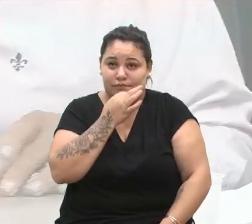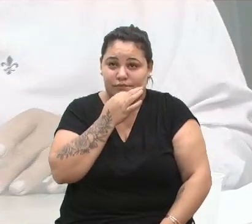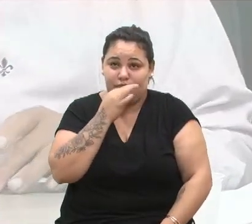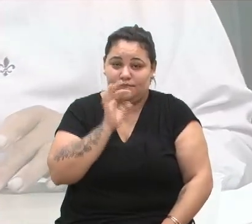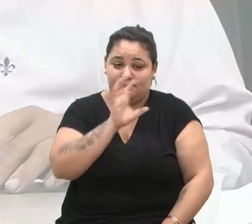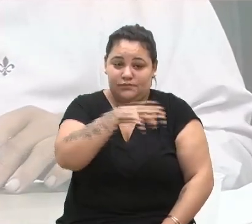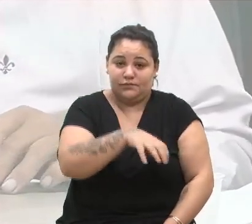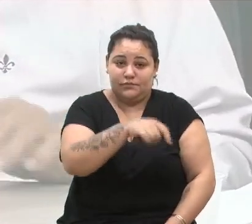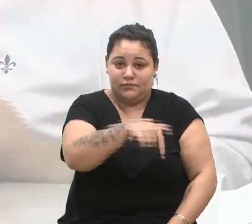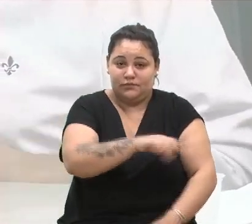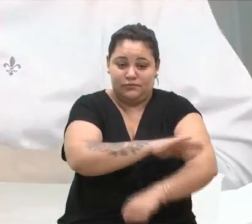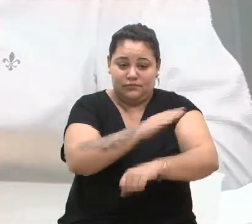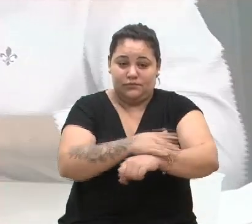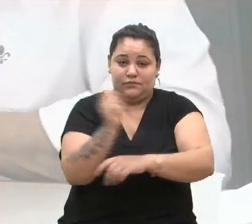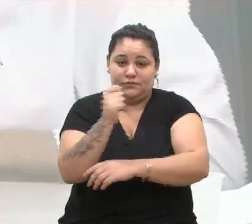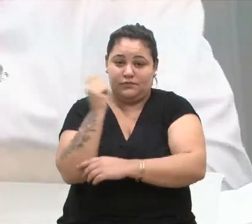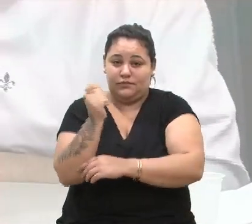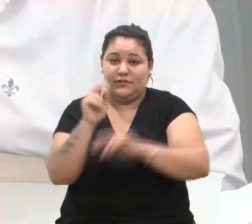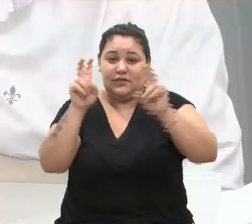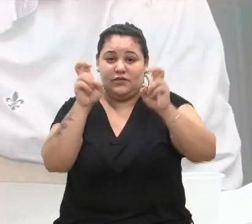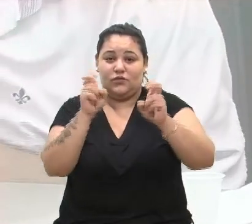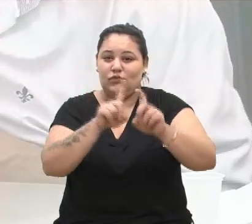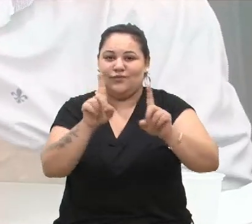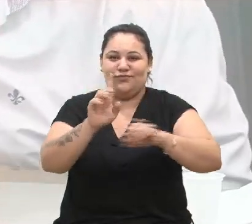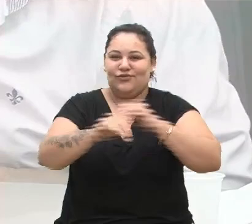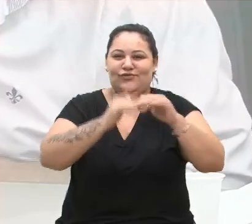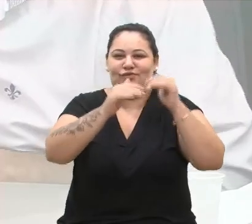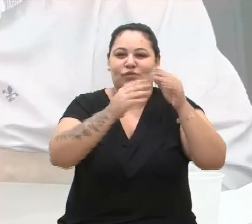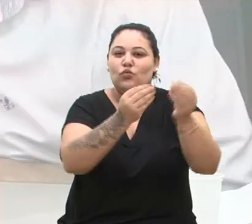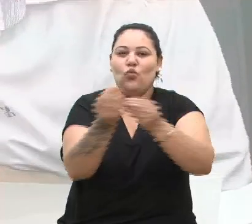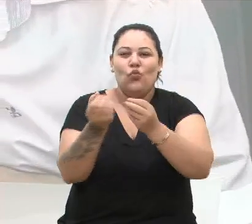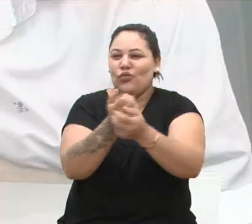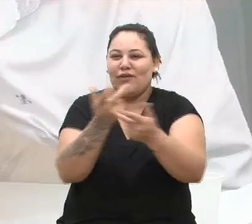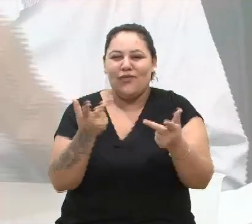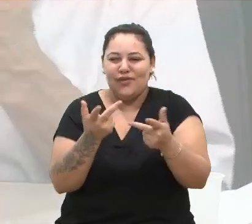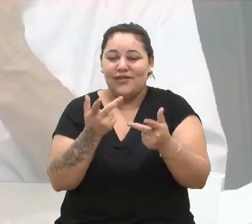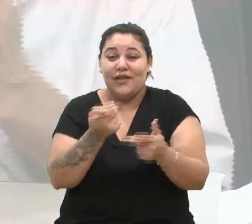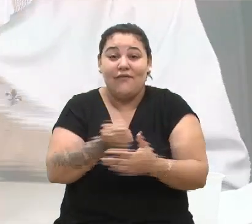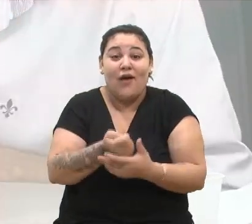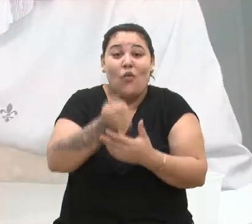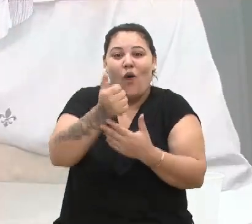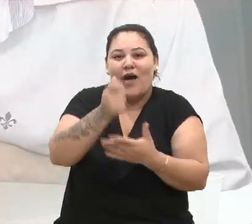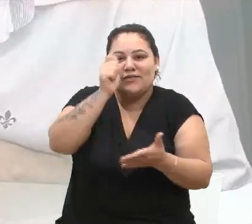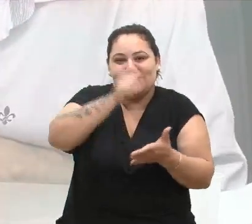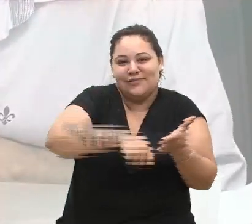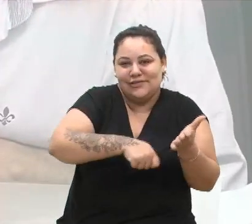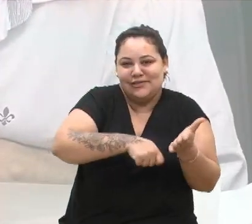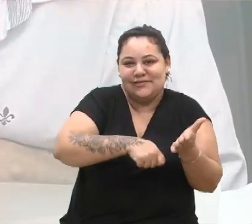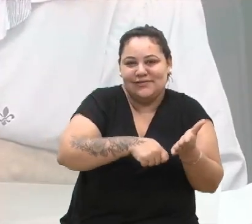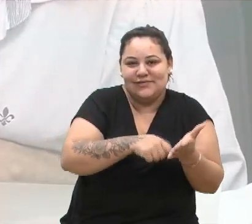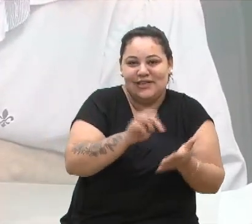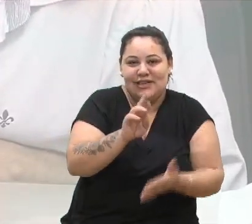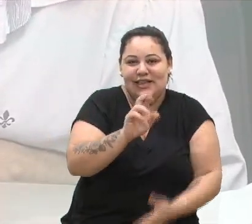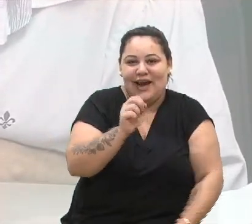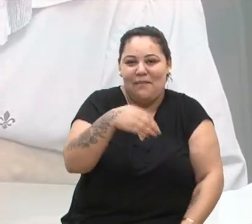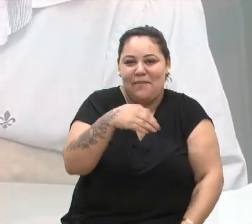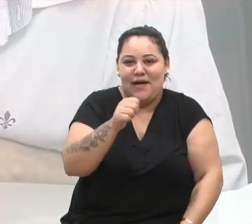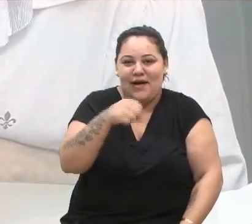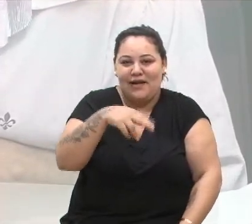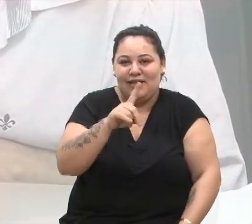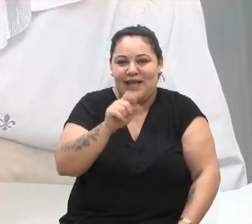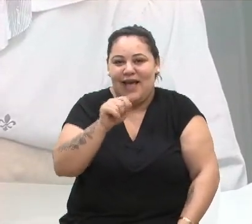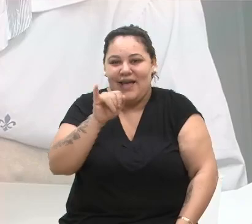Gaúcha. Aquele tema não evoluiu por uma série de fatores, né? Estava quase para ser assinado, Tramandaí saiu na frente,